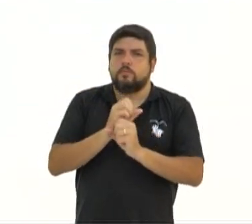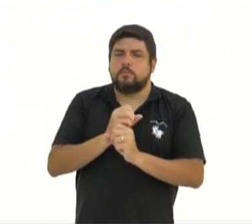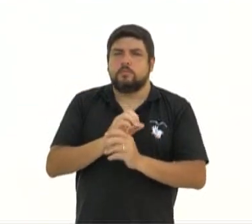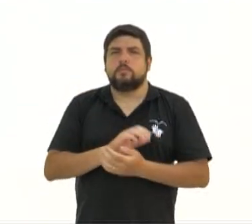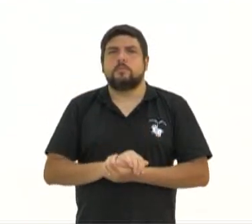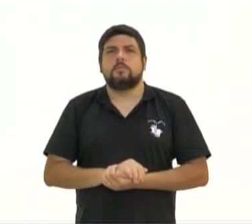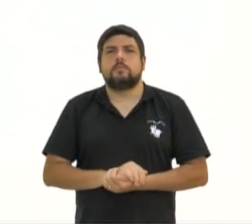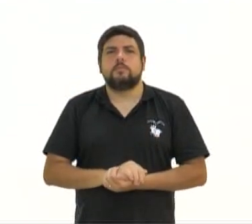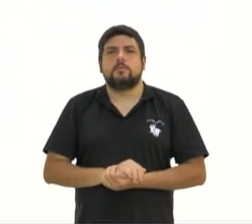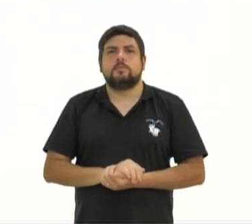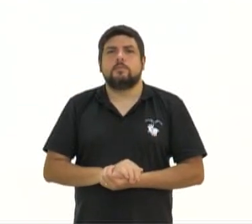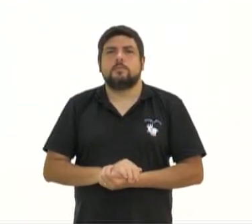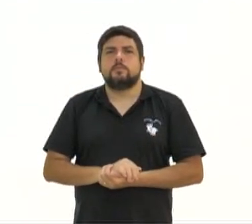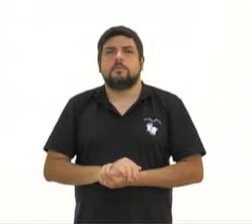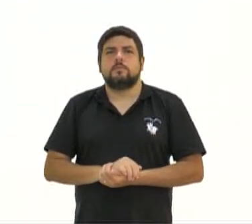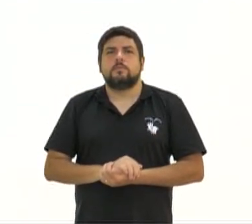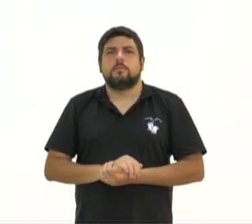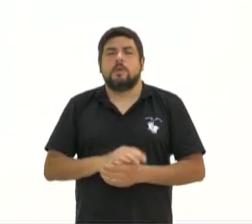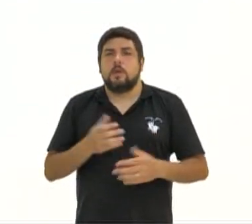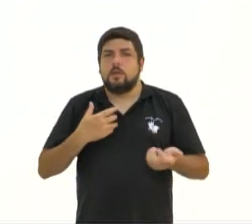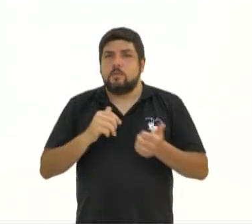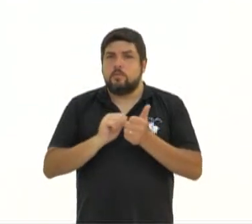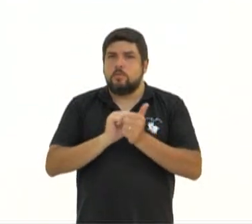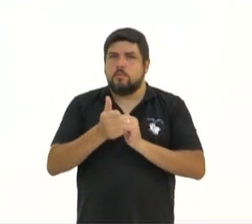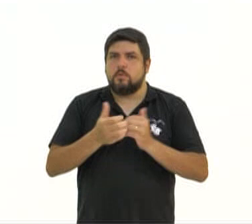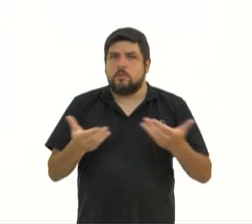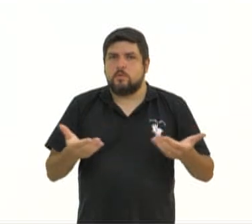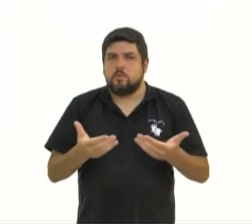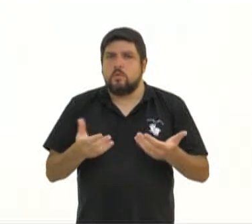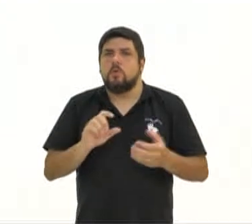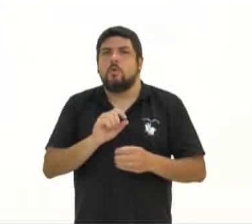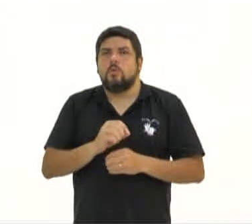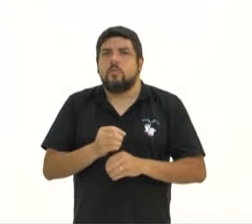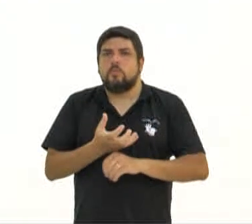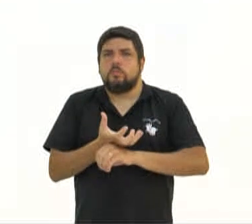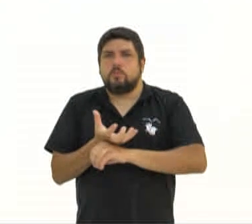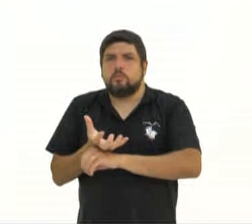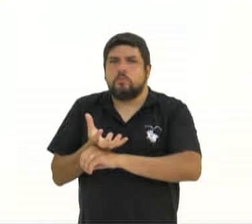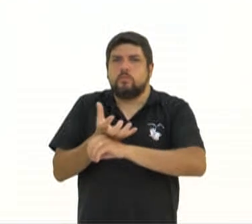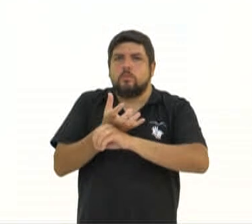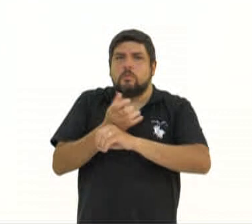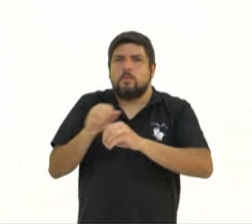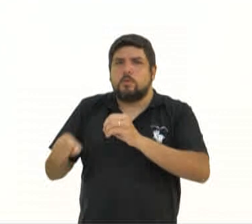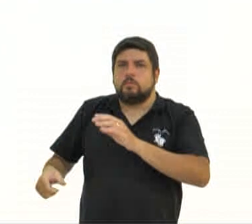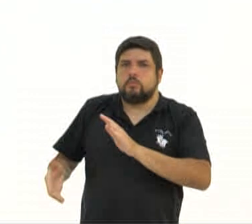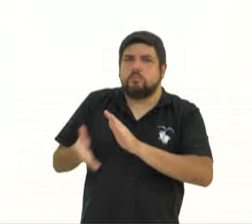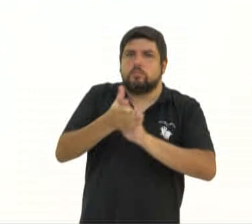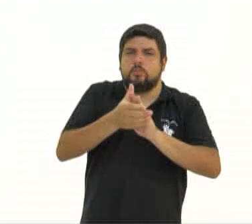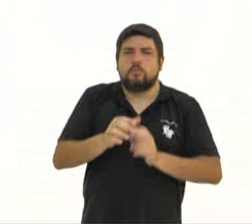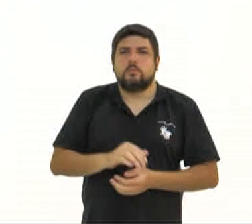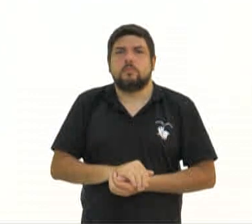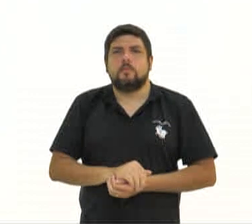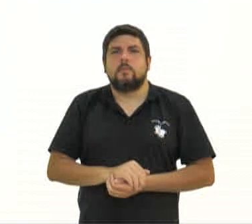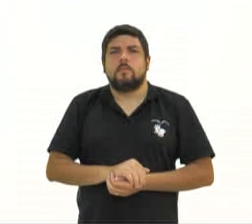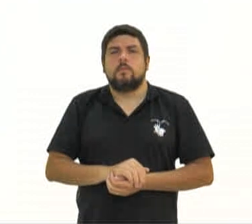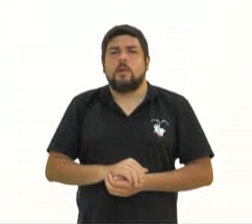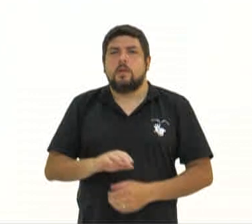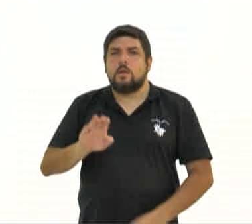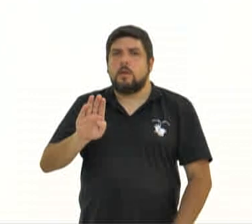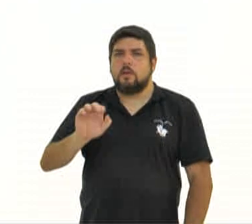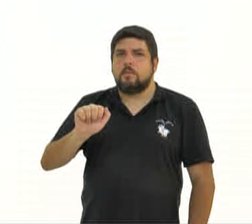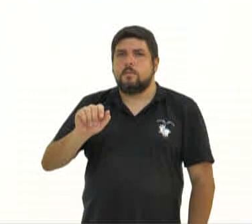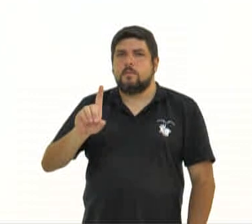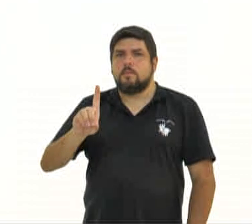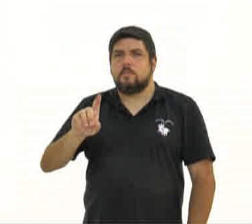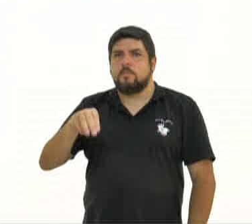Então, modalidade, o esporte de hoje é o badminton. Então, definindo badminton aqui para vocês, então